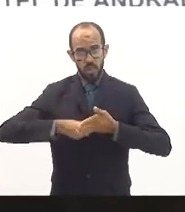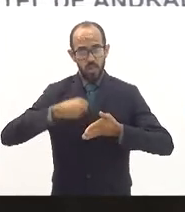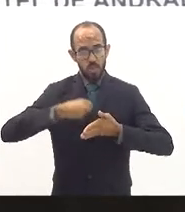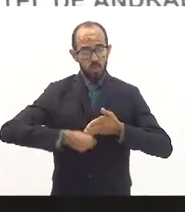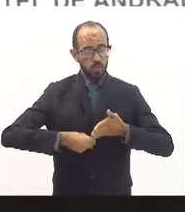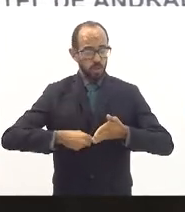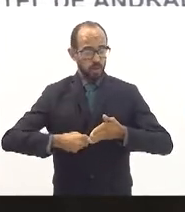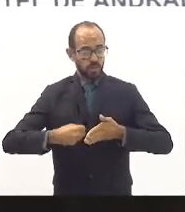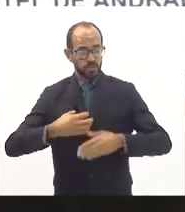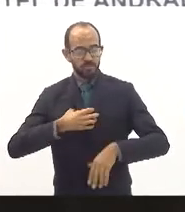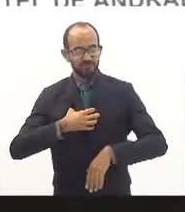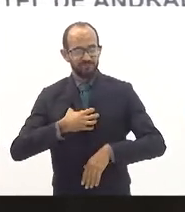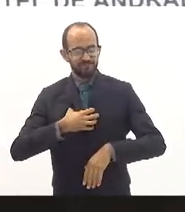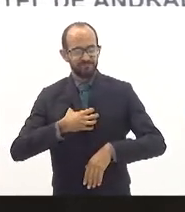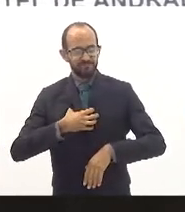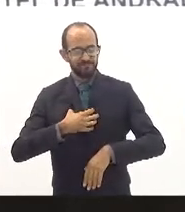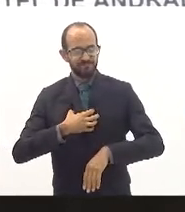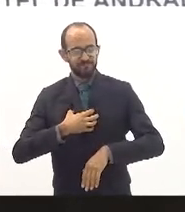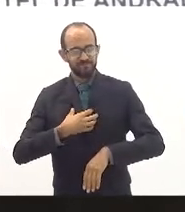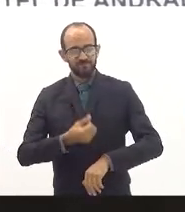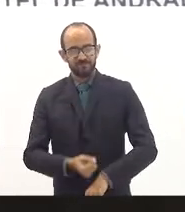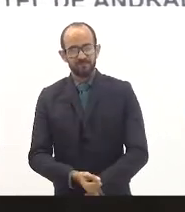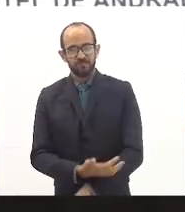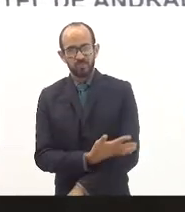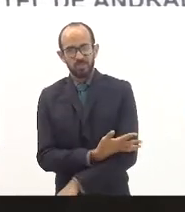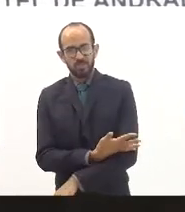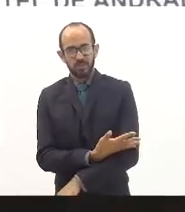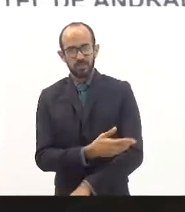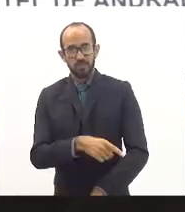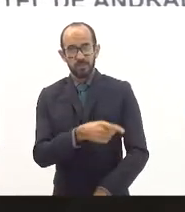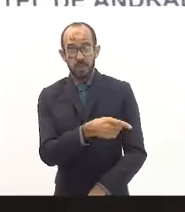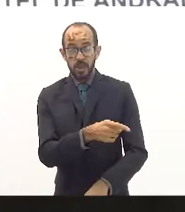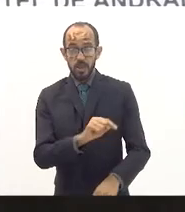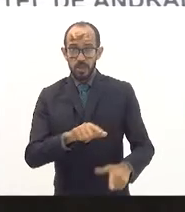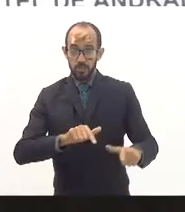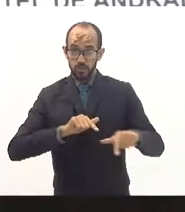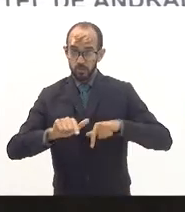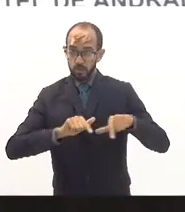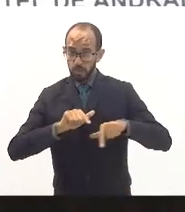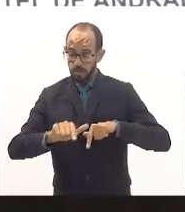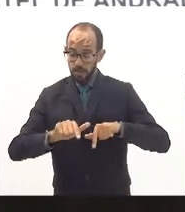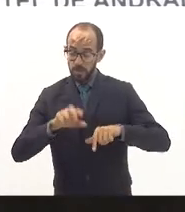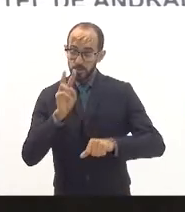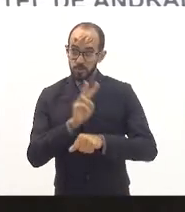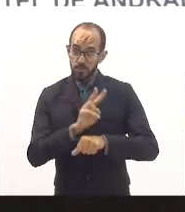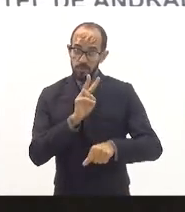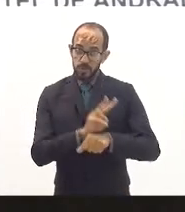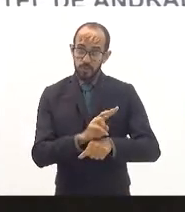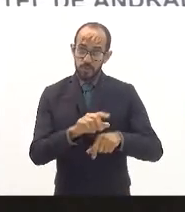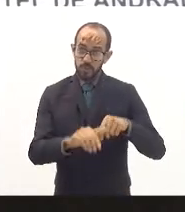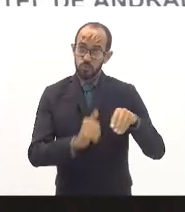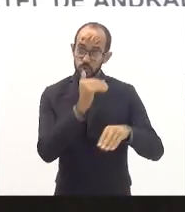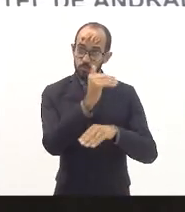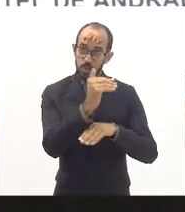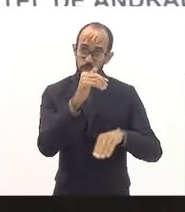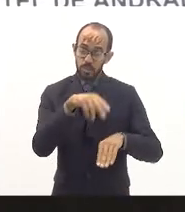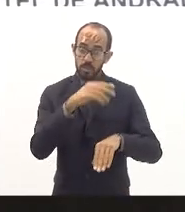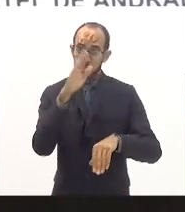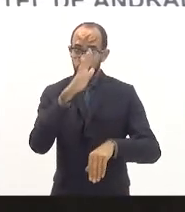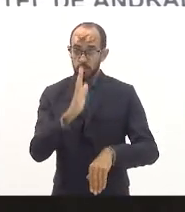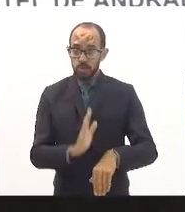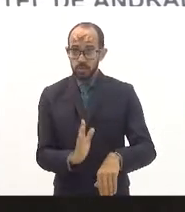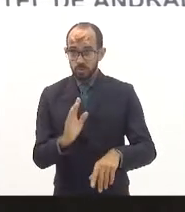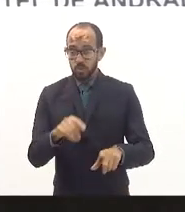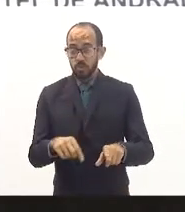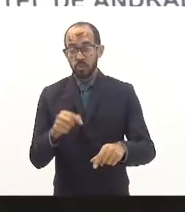empolgava. Além do que, o trabalhismo também defendia a soberania do país, na